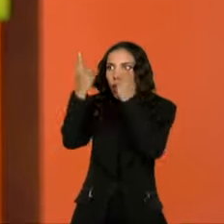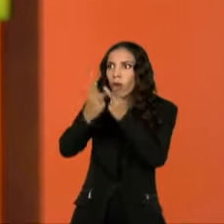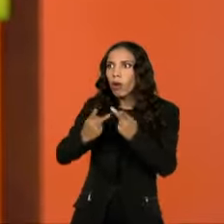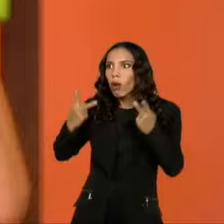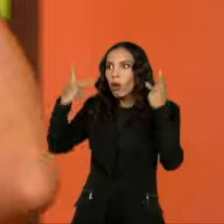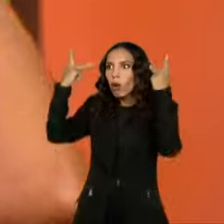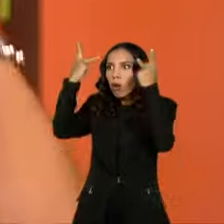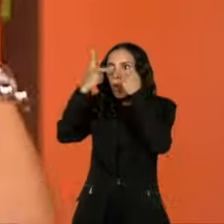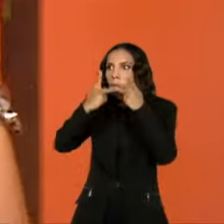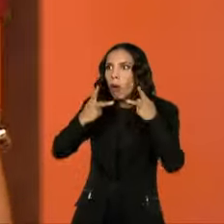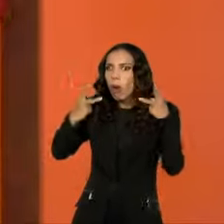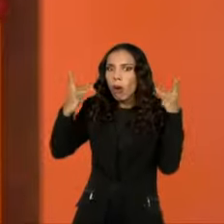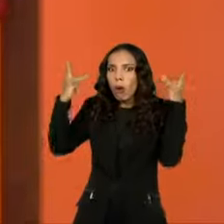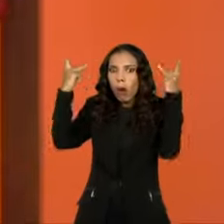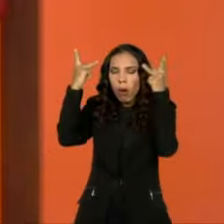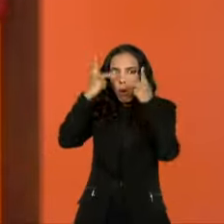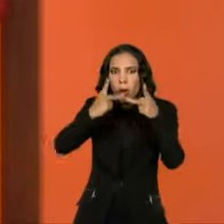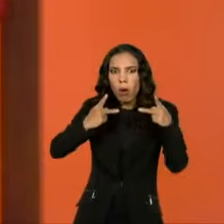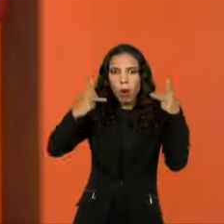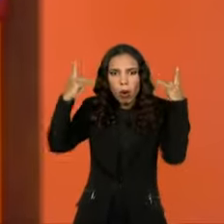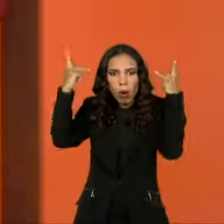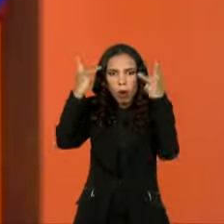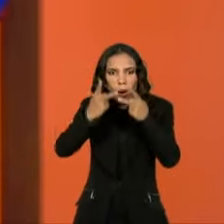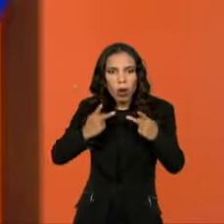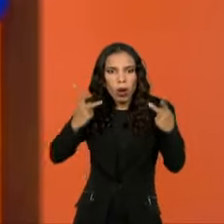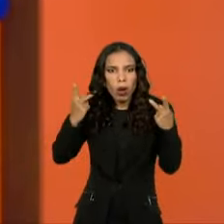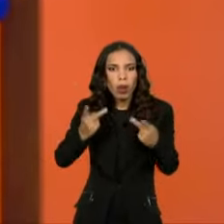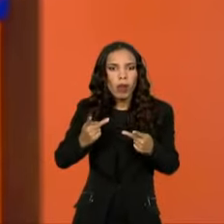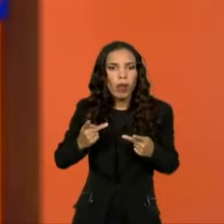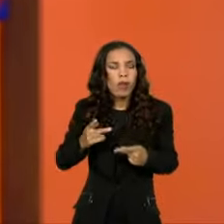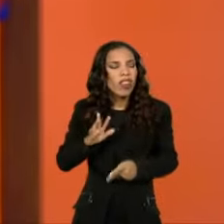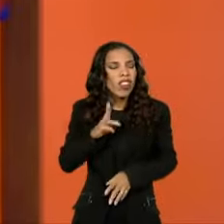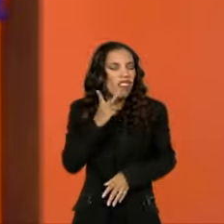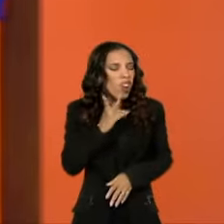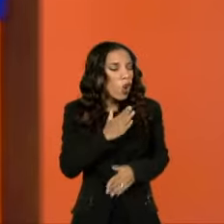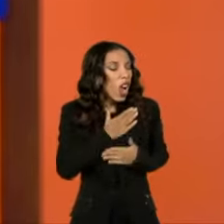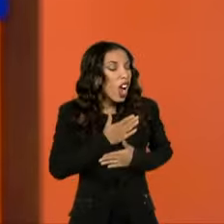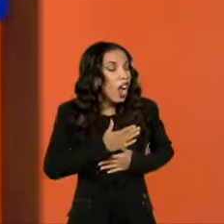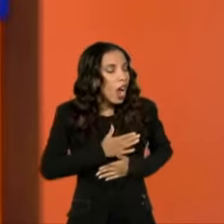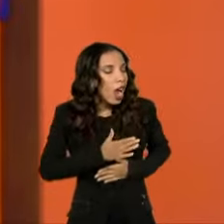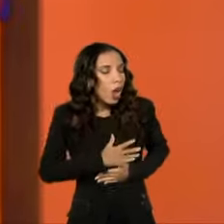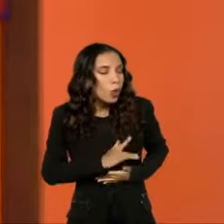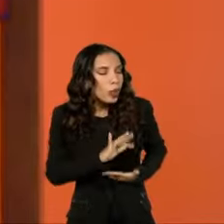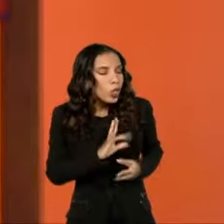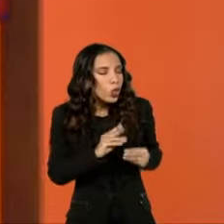nem um pimentão. Sem avisar falou, nada pra lá pra televisão, aí, nada. Aí ela fez assim pra mim, calma, vai ficar tudo